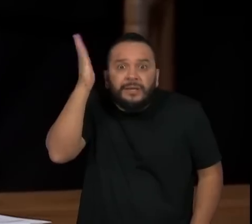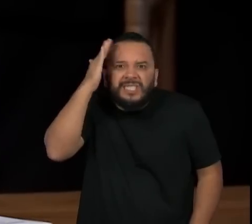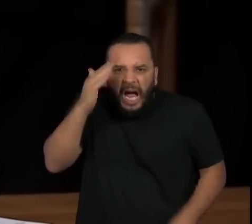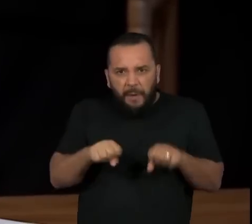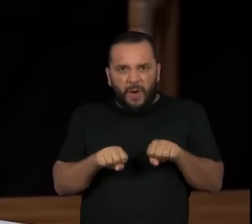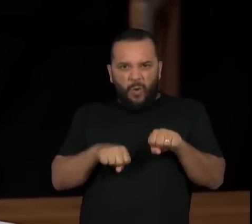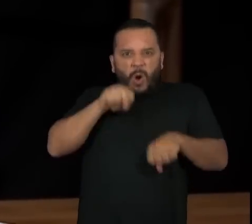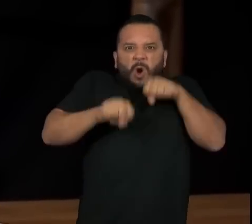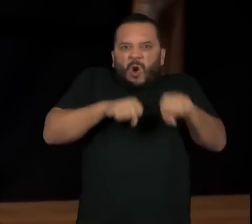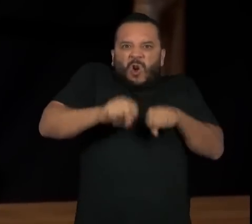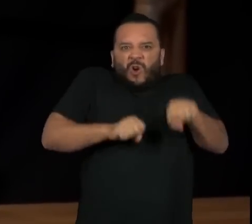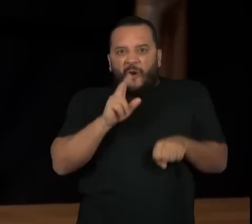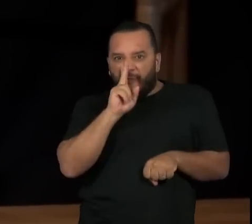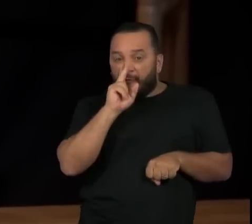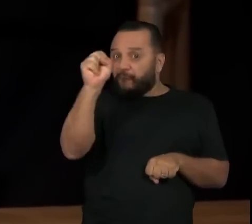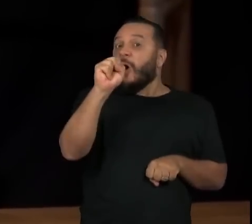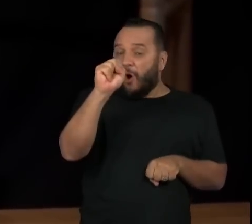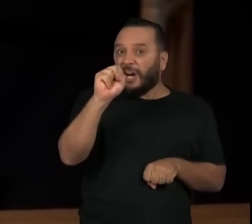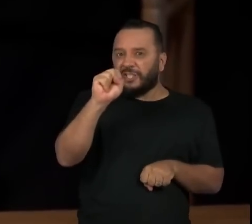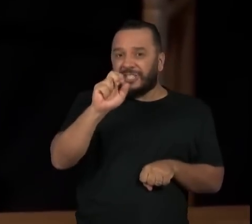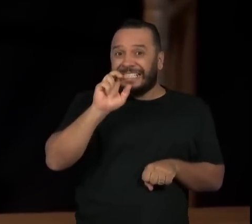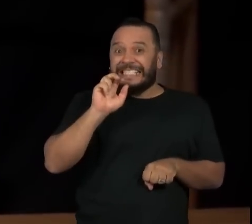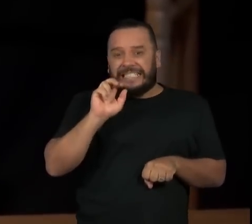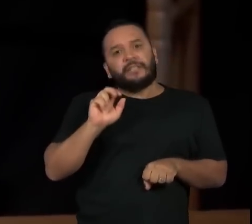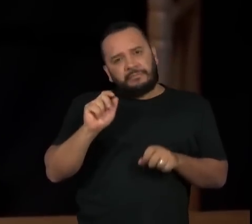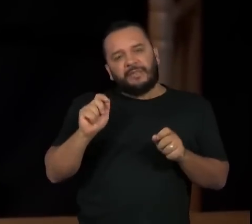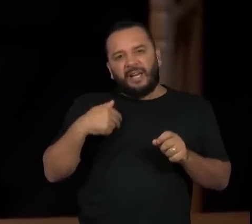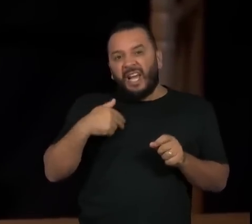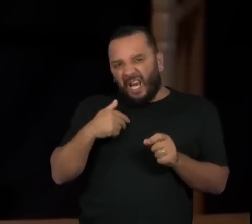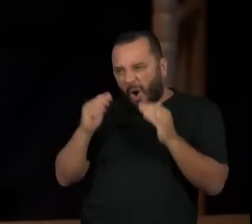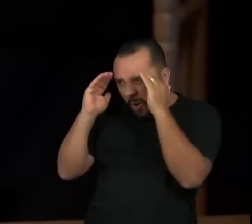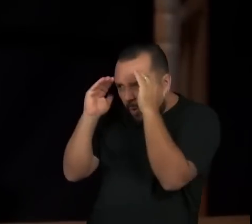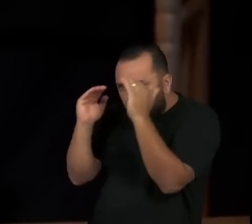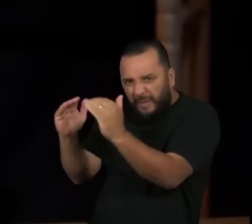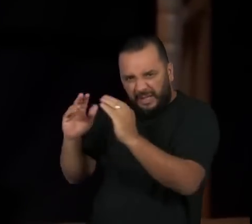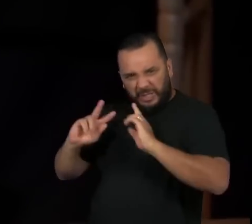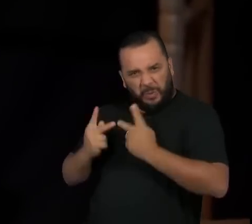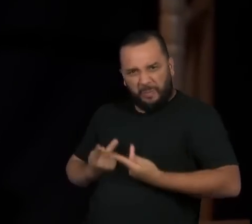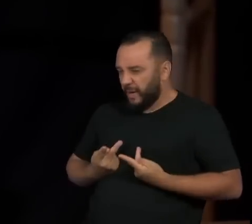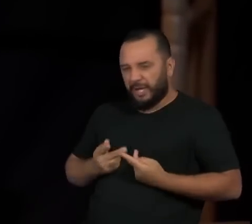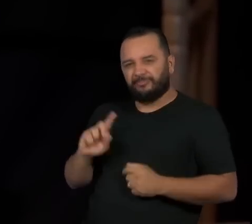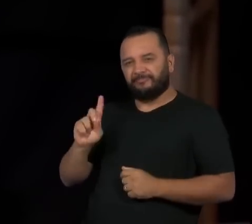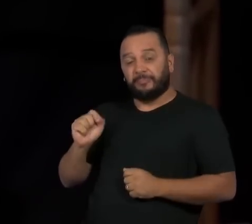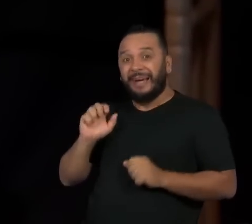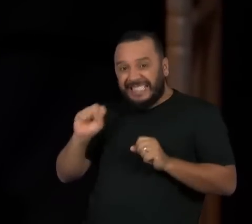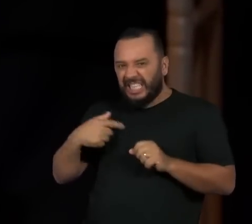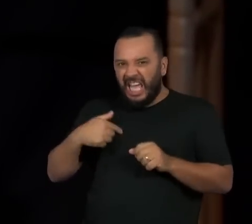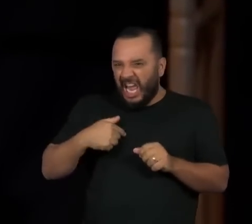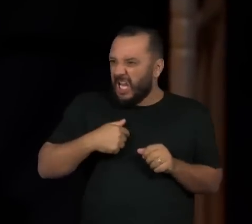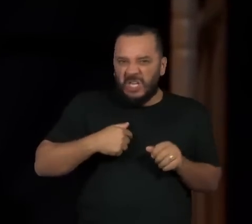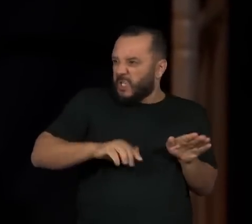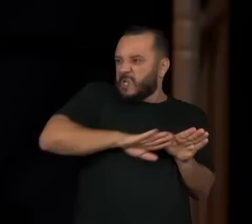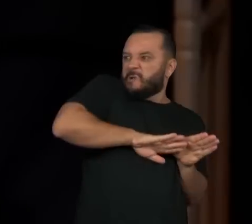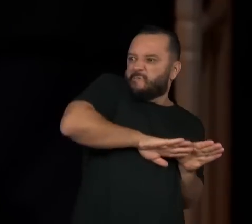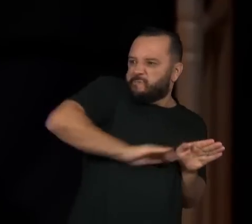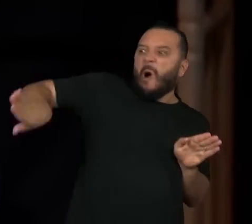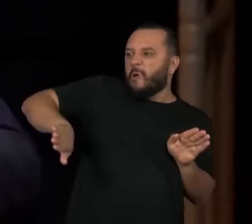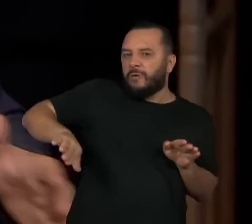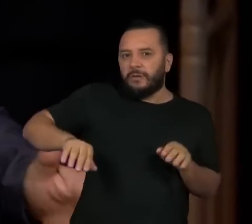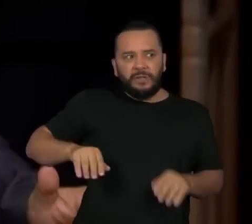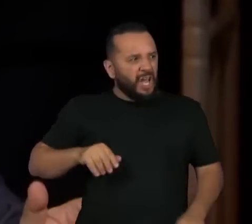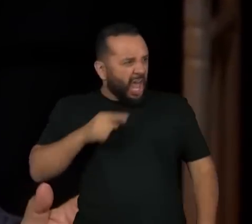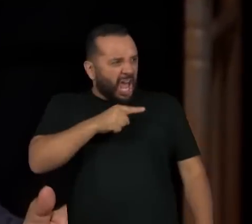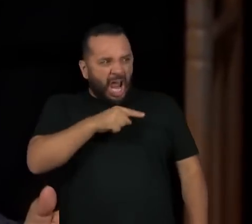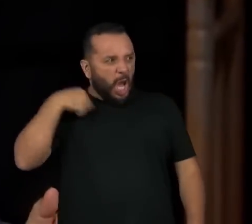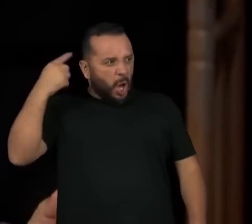se sujeitar ao homem, mas se chutasse o balde e se libertasse, iam dizer que ele tinha